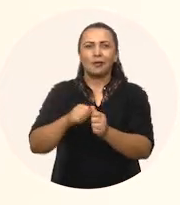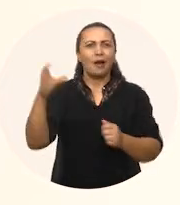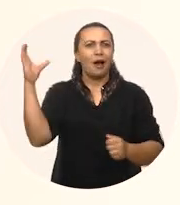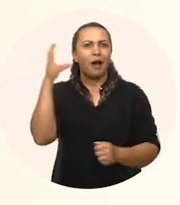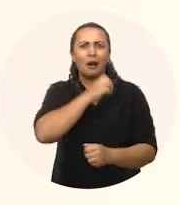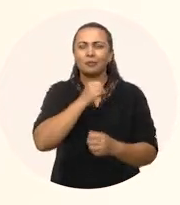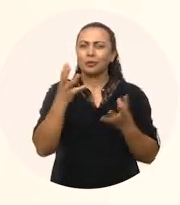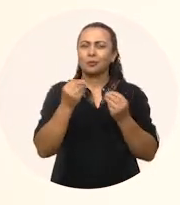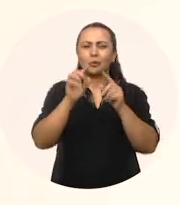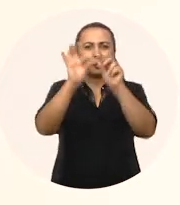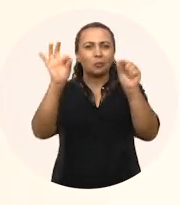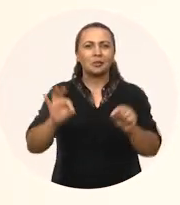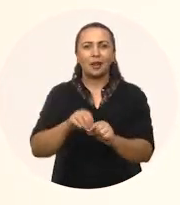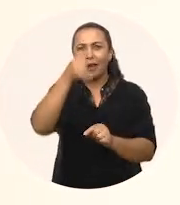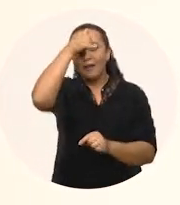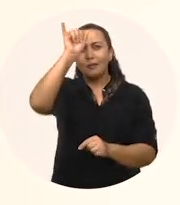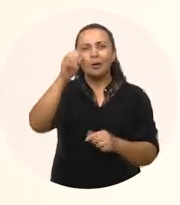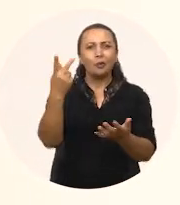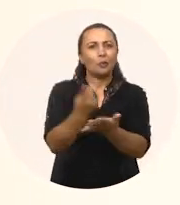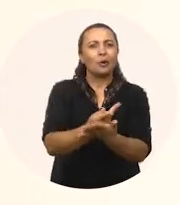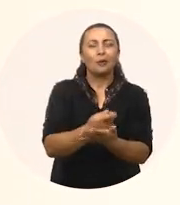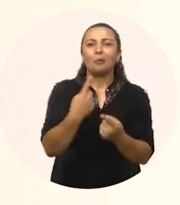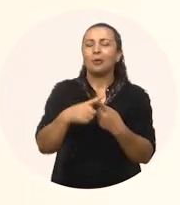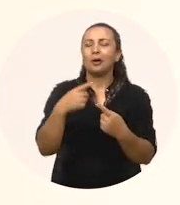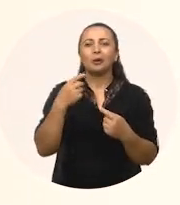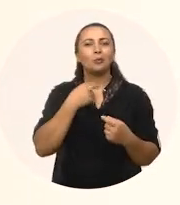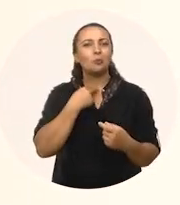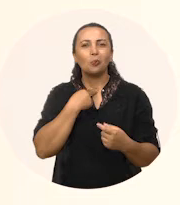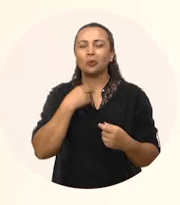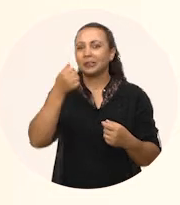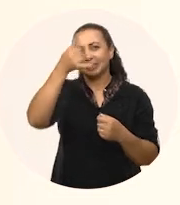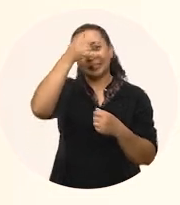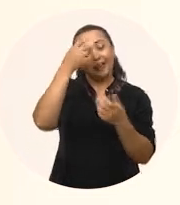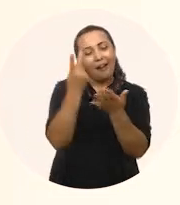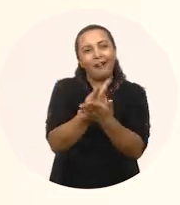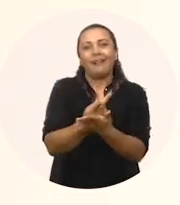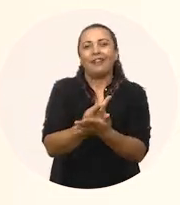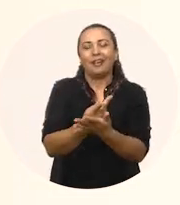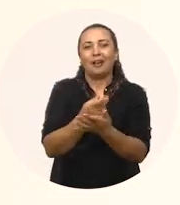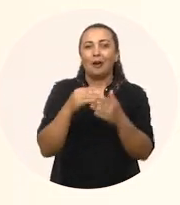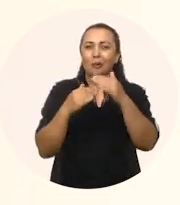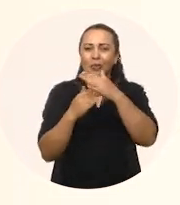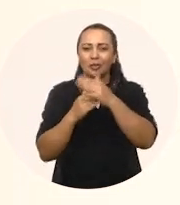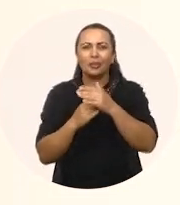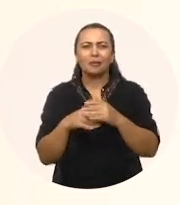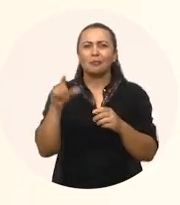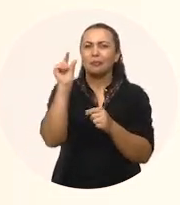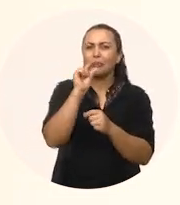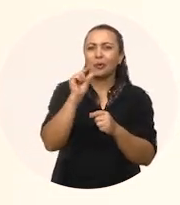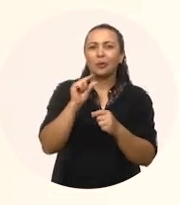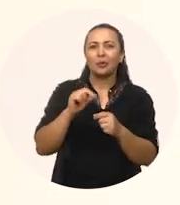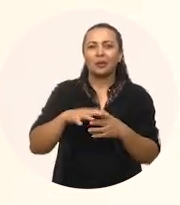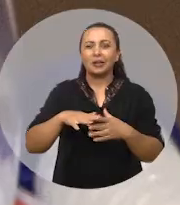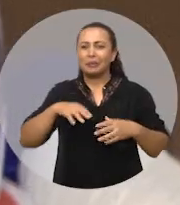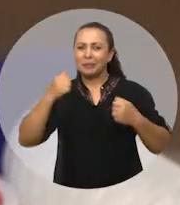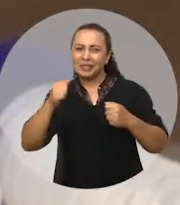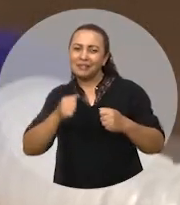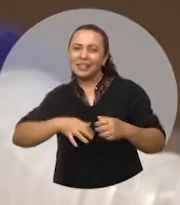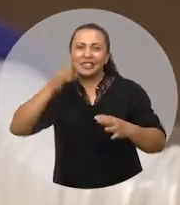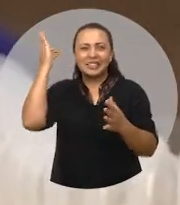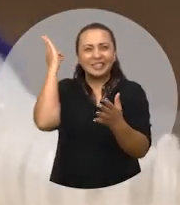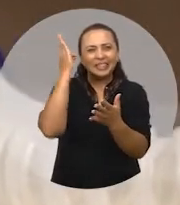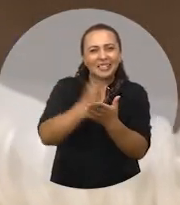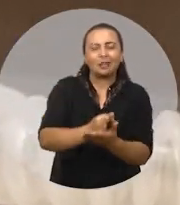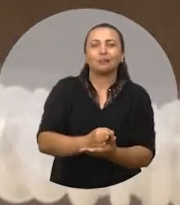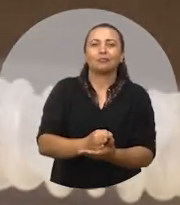nós errássemos, porque não havia margem de erro. O tempo era curto, era um tiro que tinha que ser dado muito certeiro, em uma